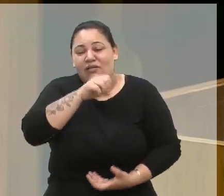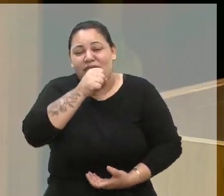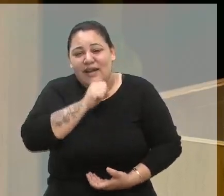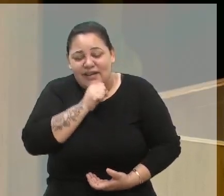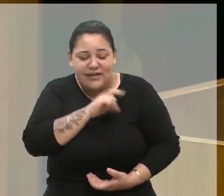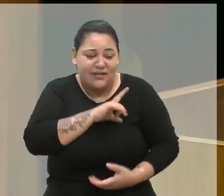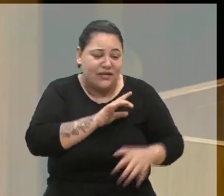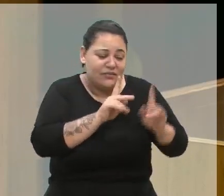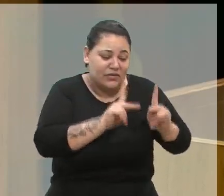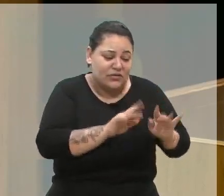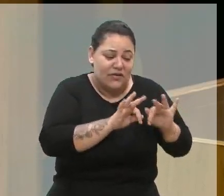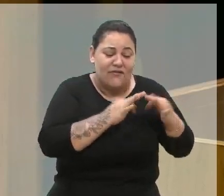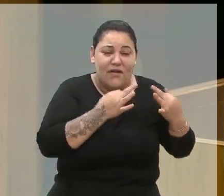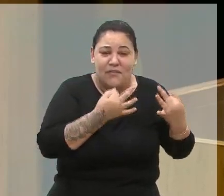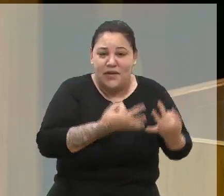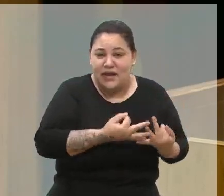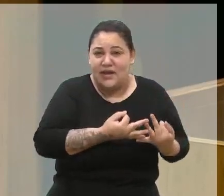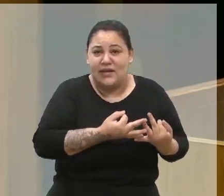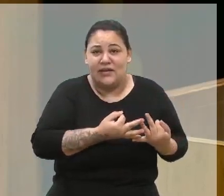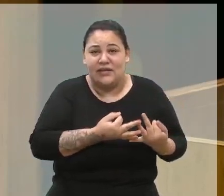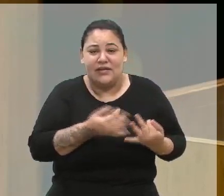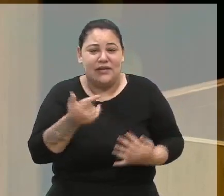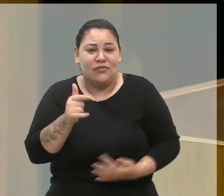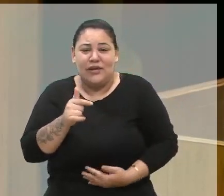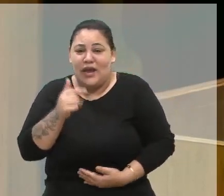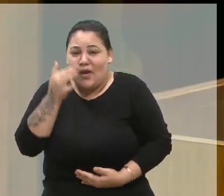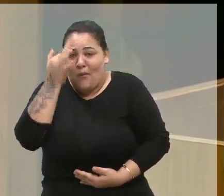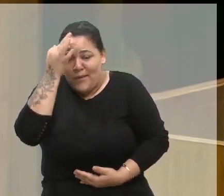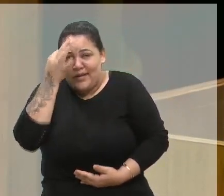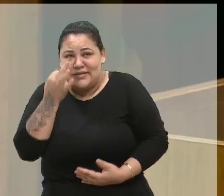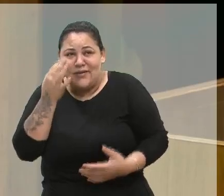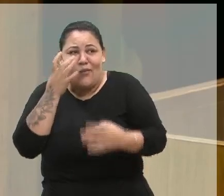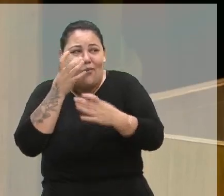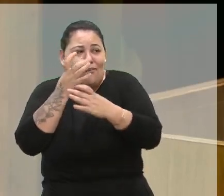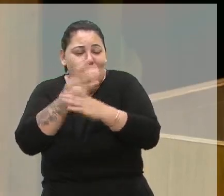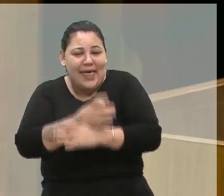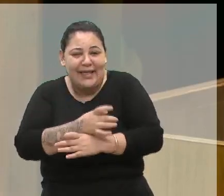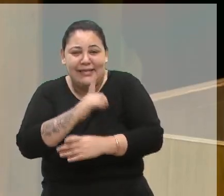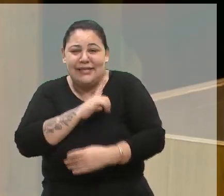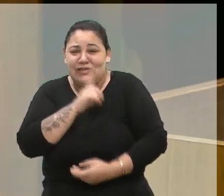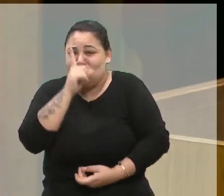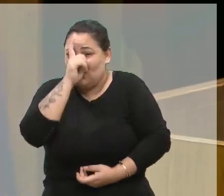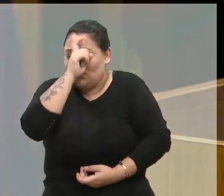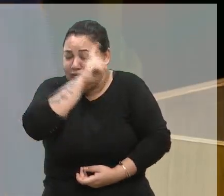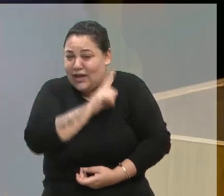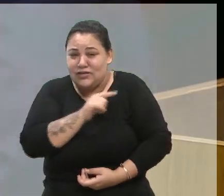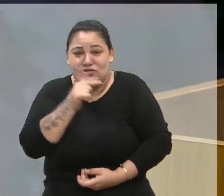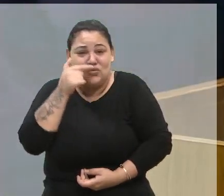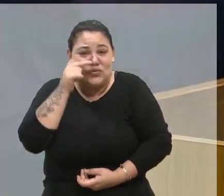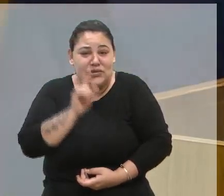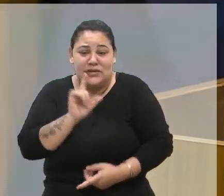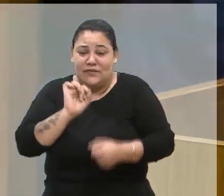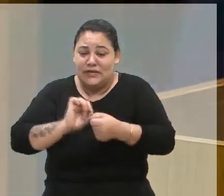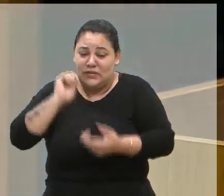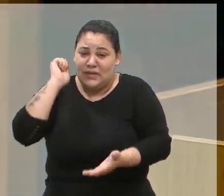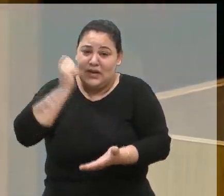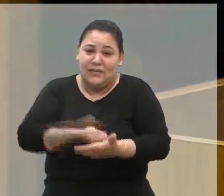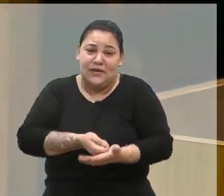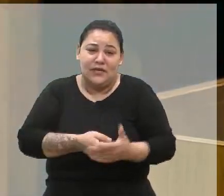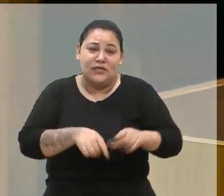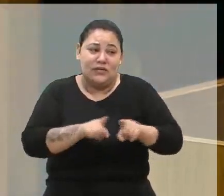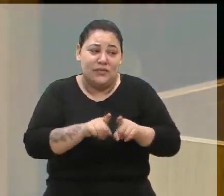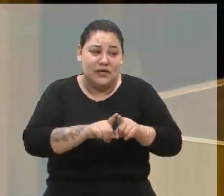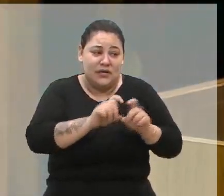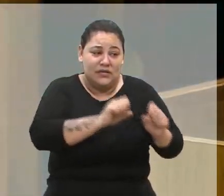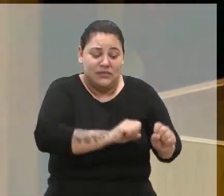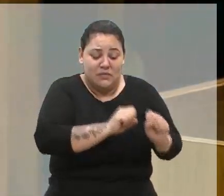famílias com menos entendimento, que talvez tenham mais dificuldade de fazer esse pagamento, que podem ter que pagar